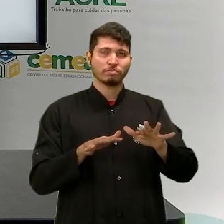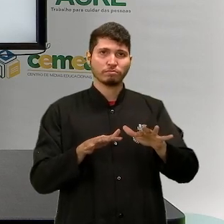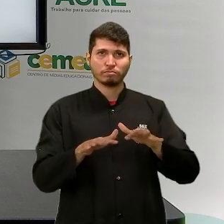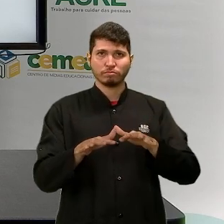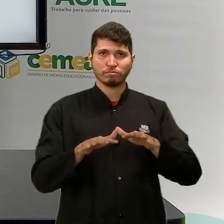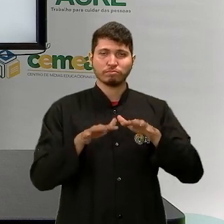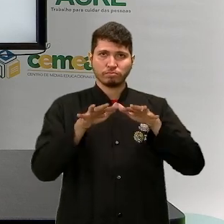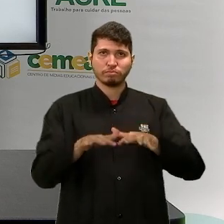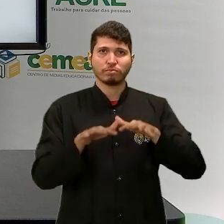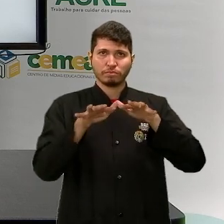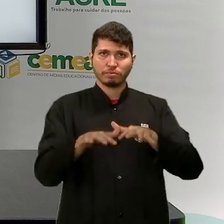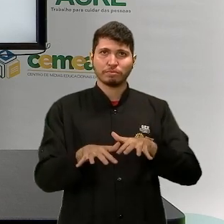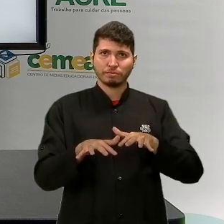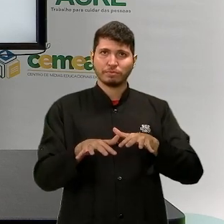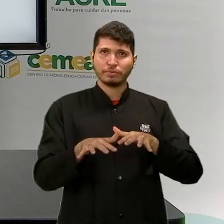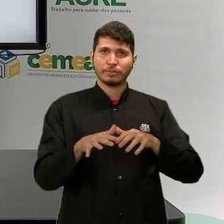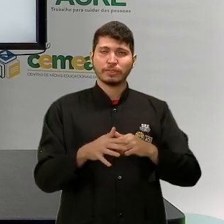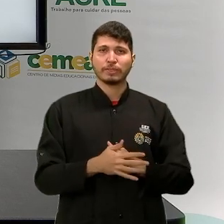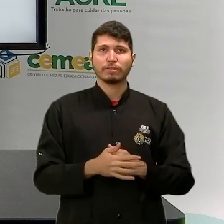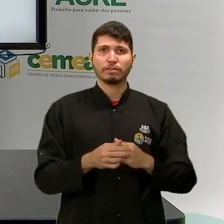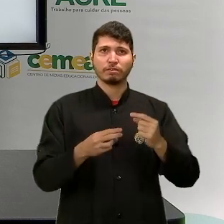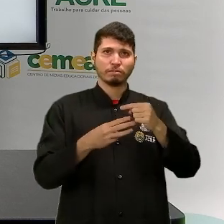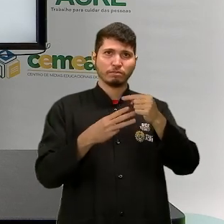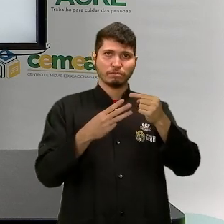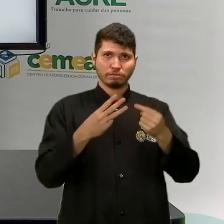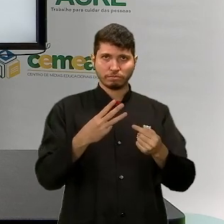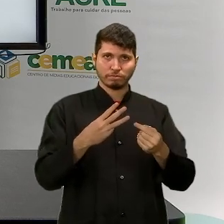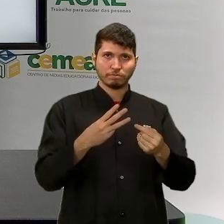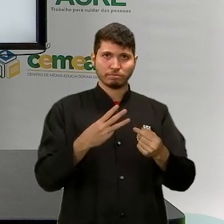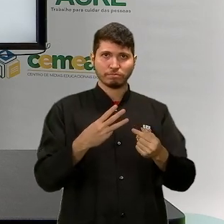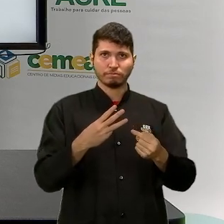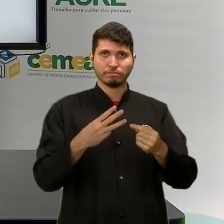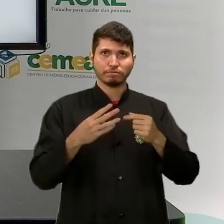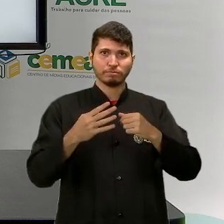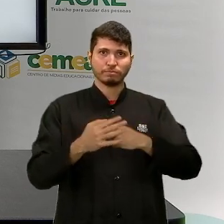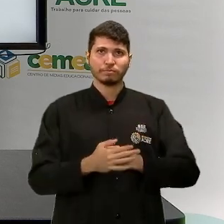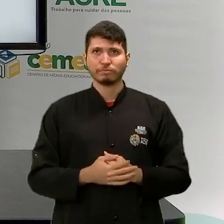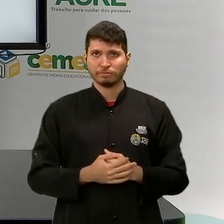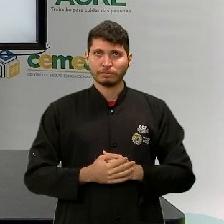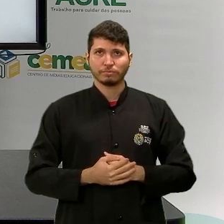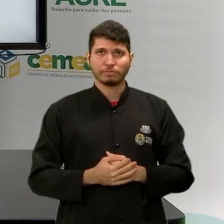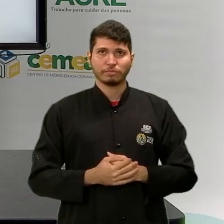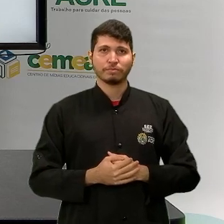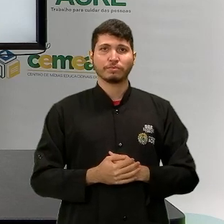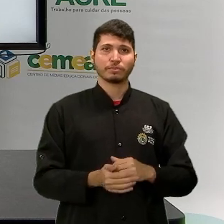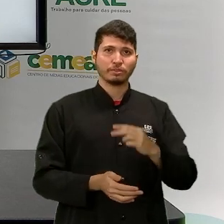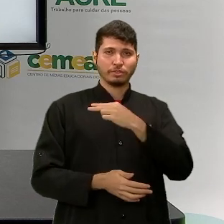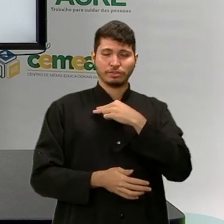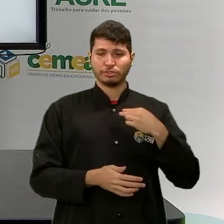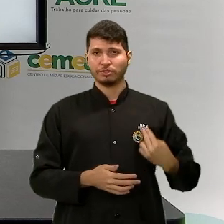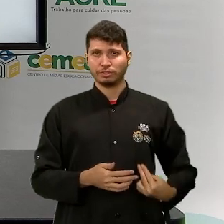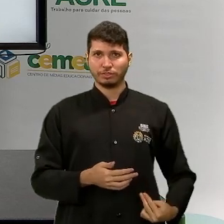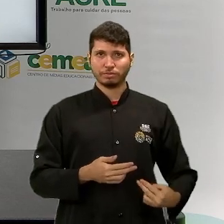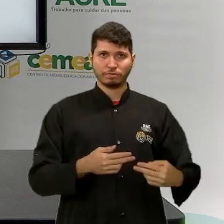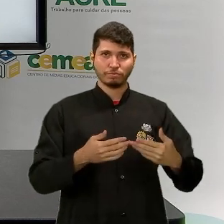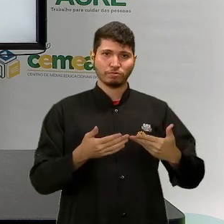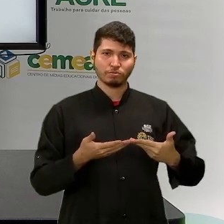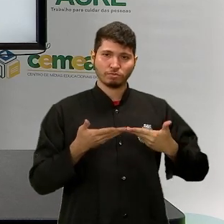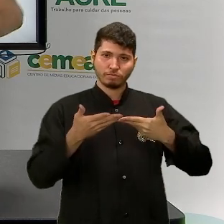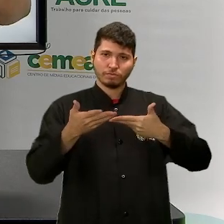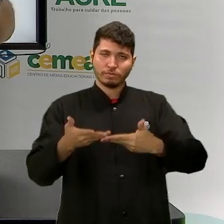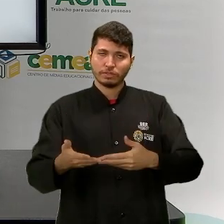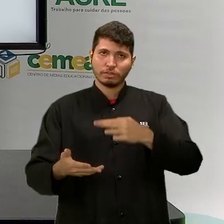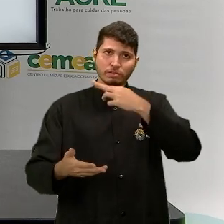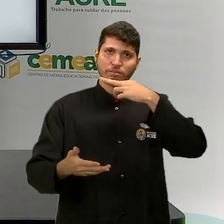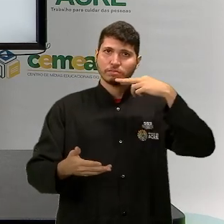da Segunda Guerra Mundial. Então eles começaram a ideia, lembrando que a ONU é a criação dos Estados Unidos. E a China foi convidada pela Rússia para fazer